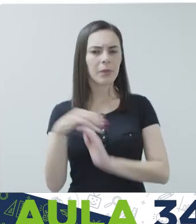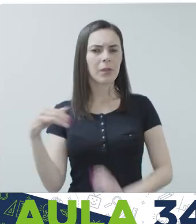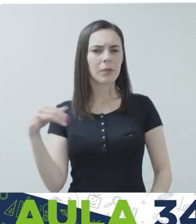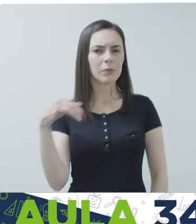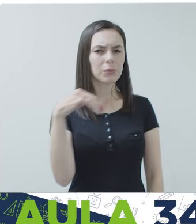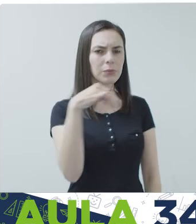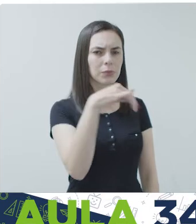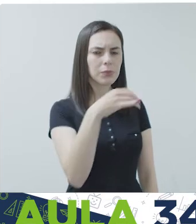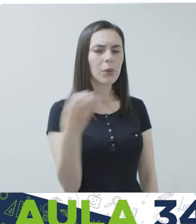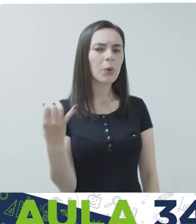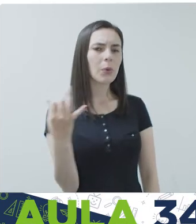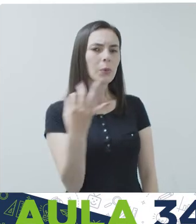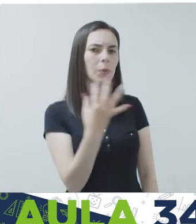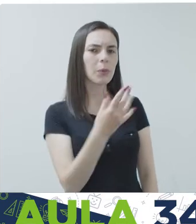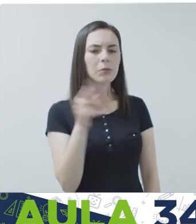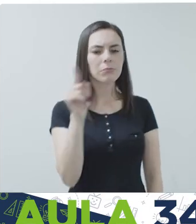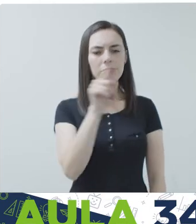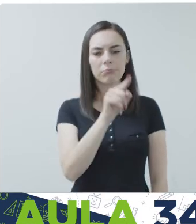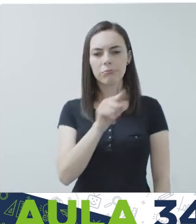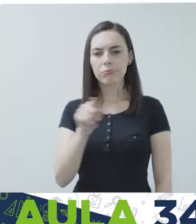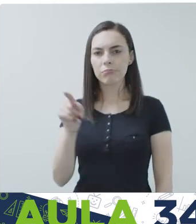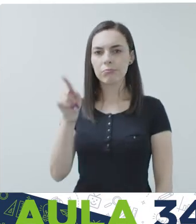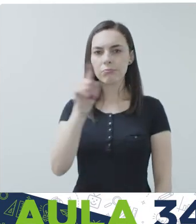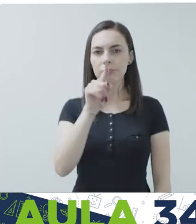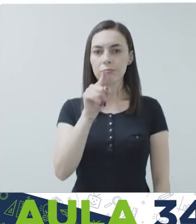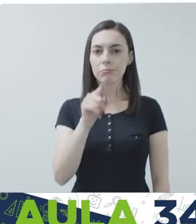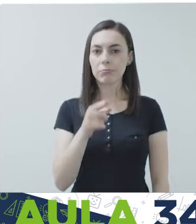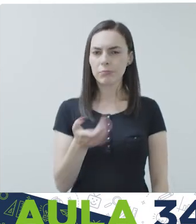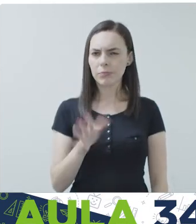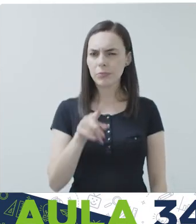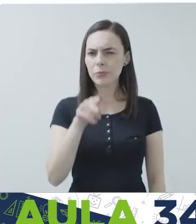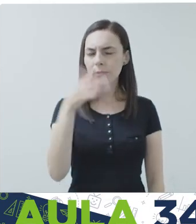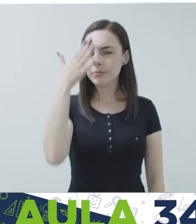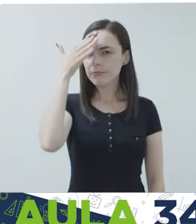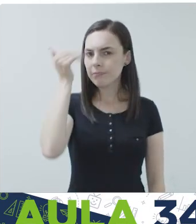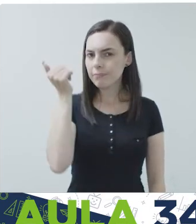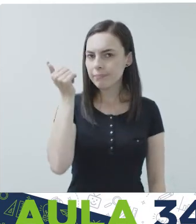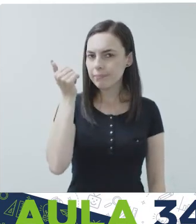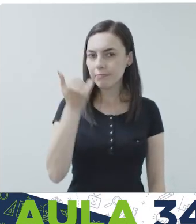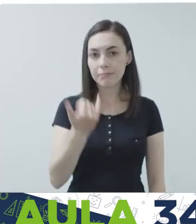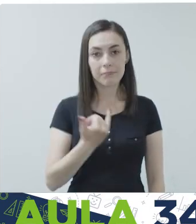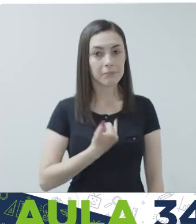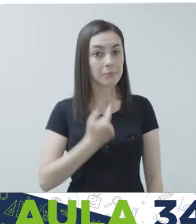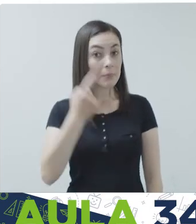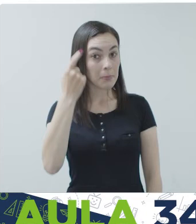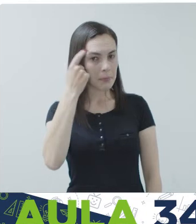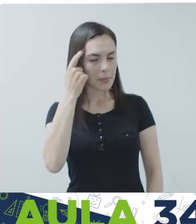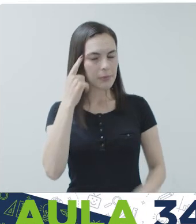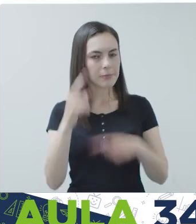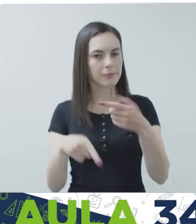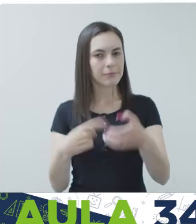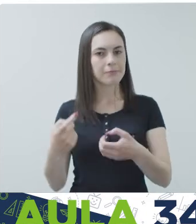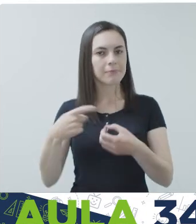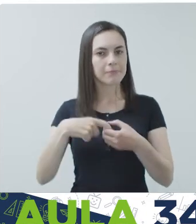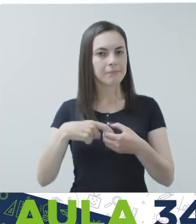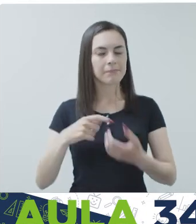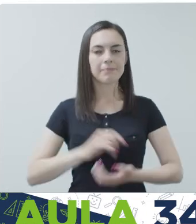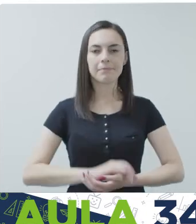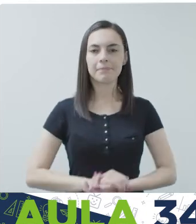tenho que contornar ali? Vocês já sabem me dizer? Pensem um pouquinho e eu já volto.